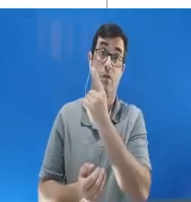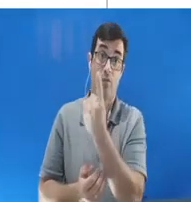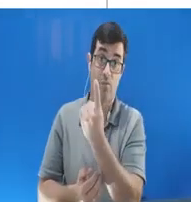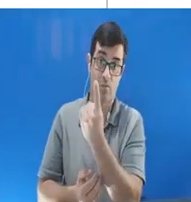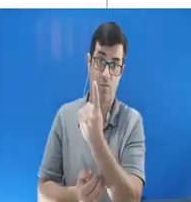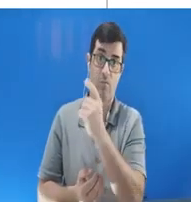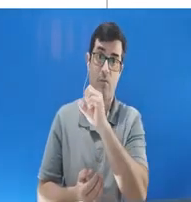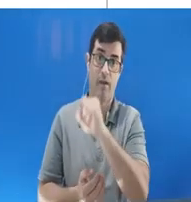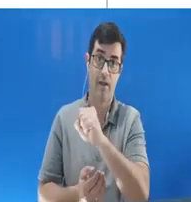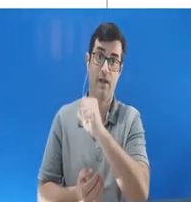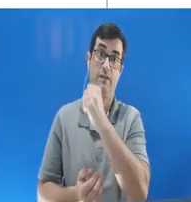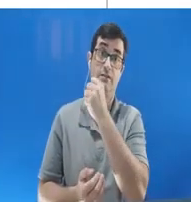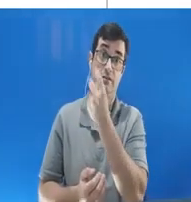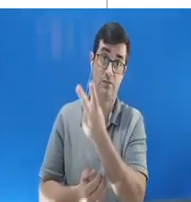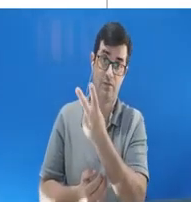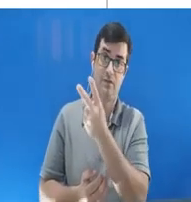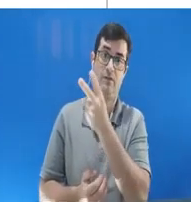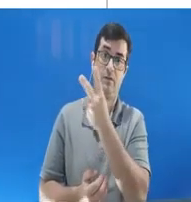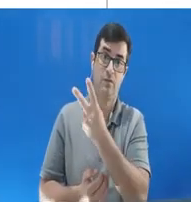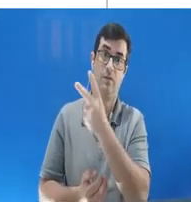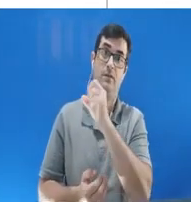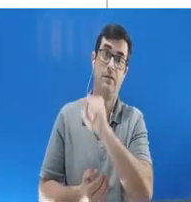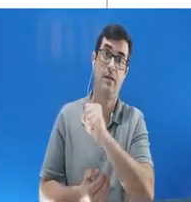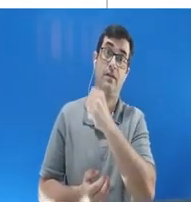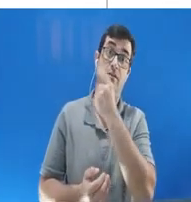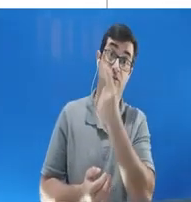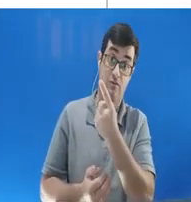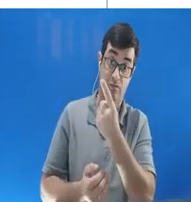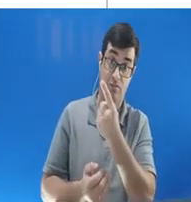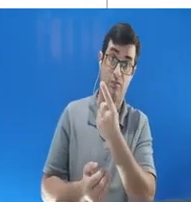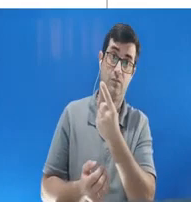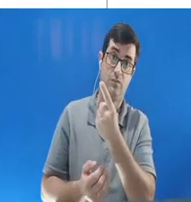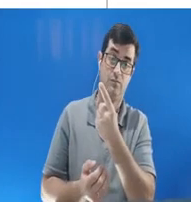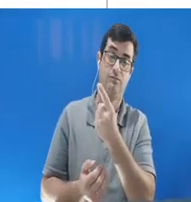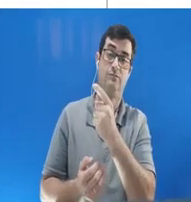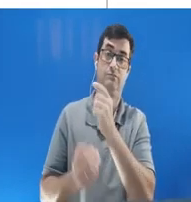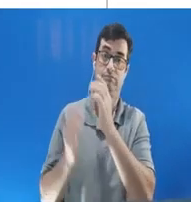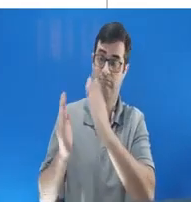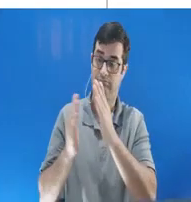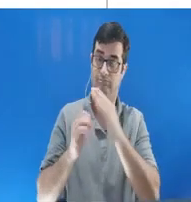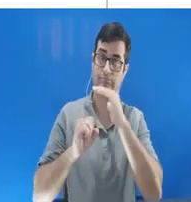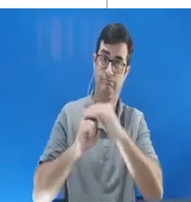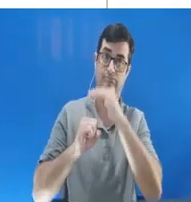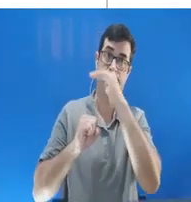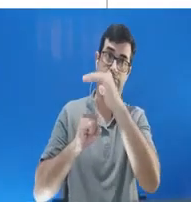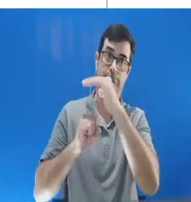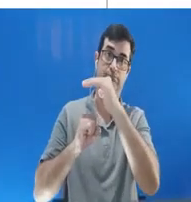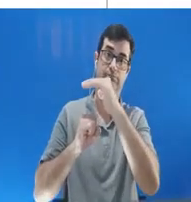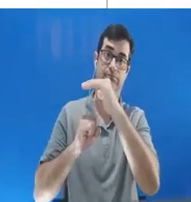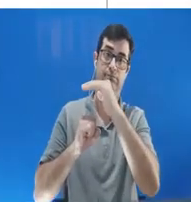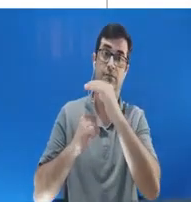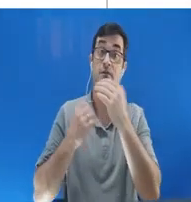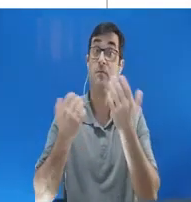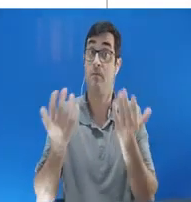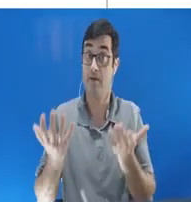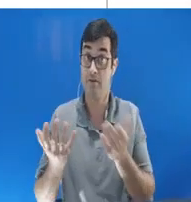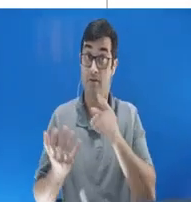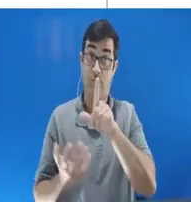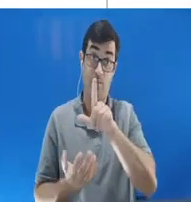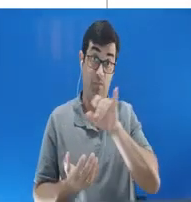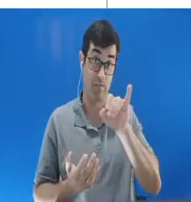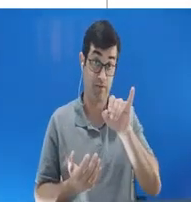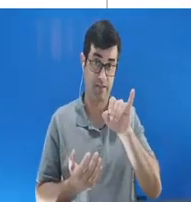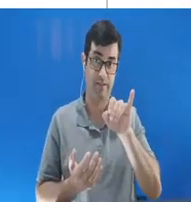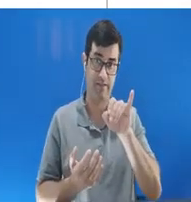3 elétrons na eletrosfera. Então ele tem essa configuração, 1s2, 2s2. Quando